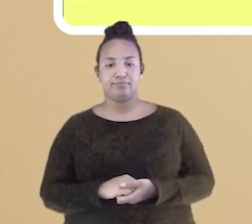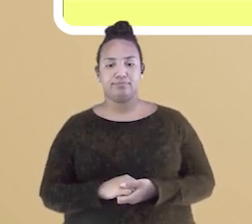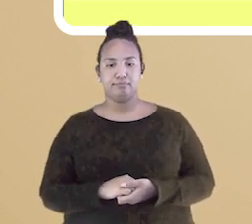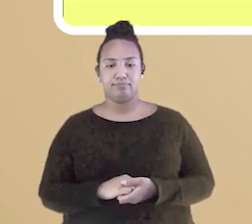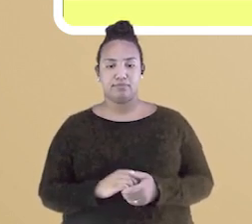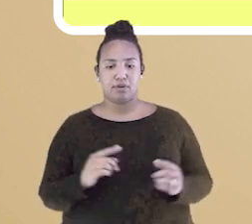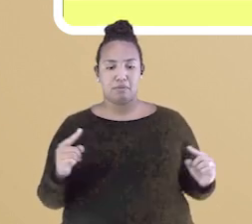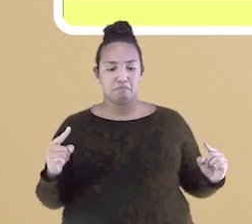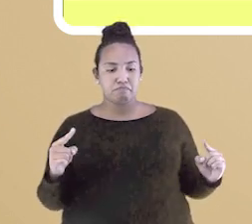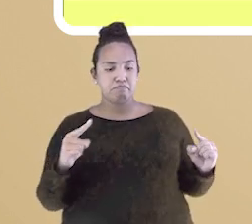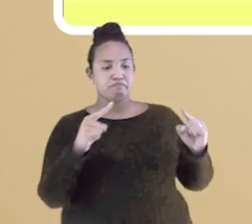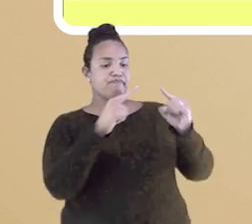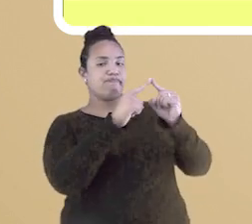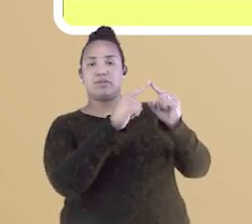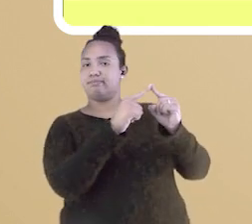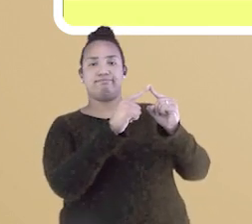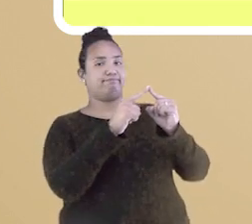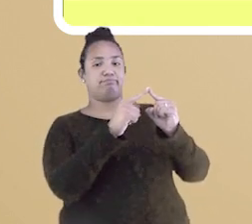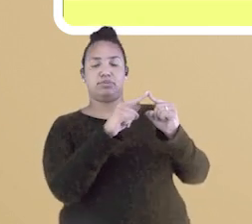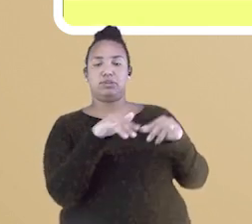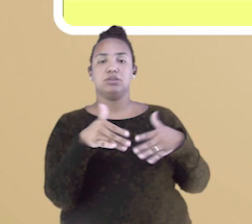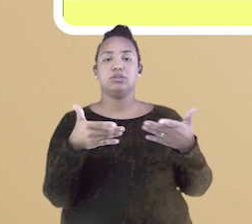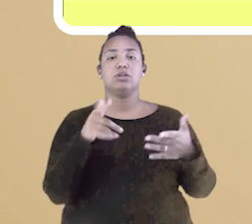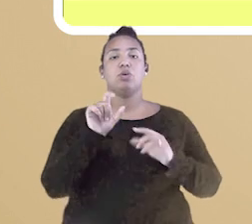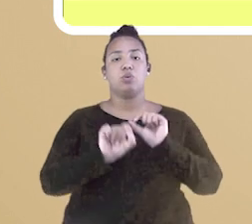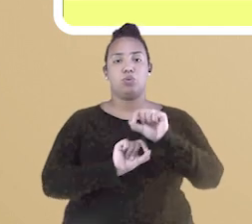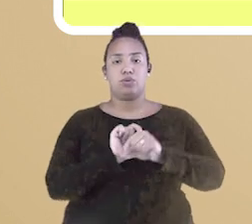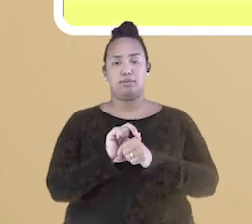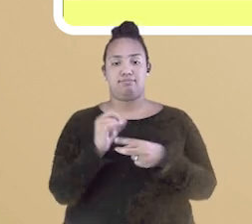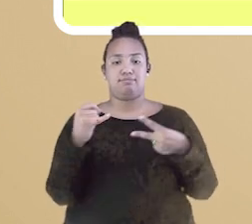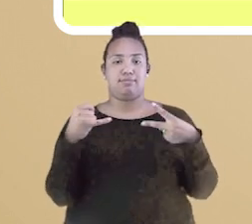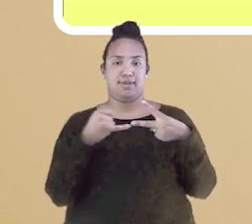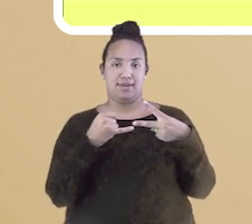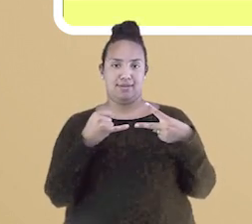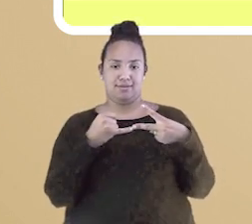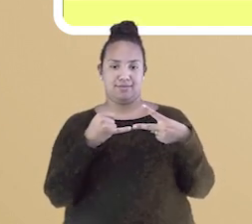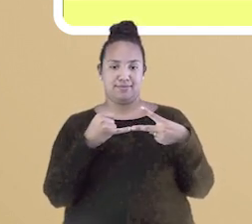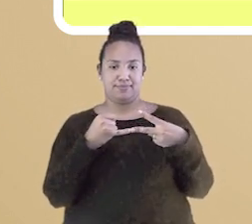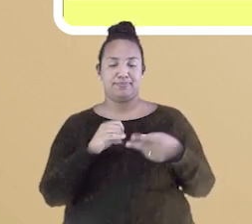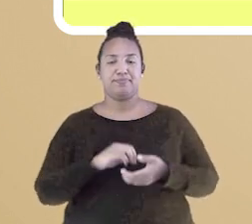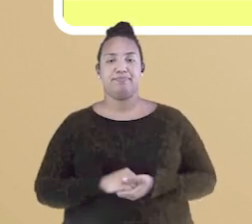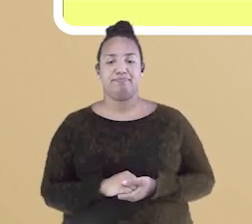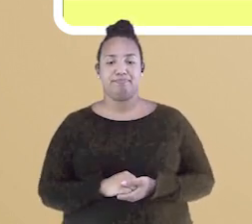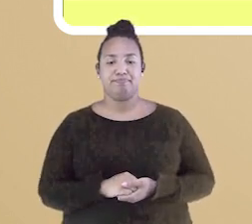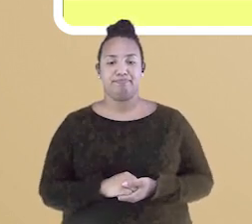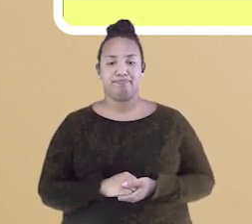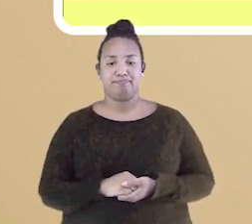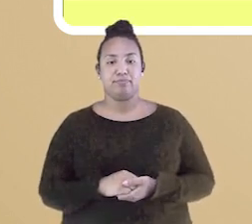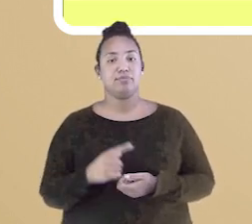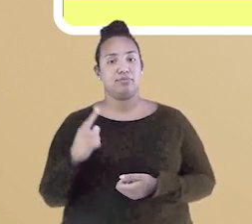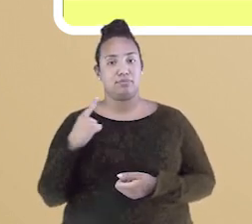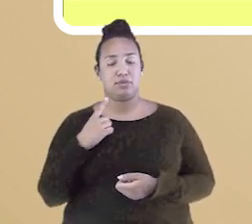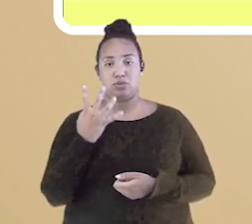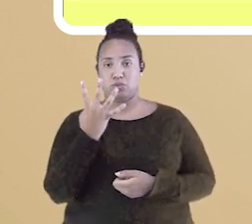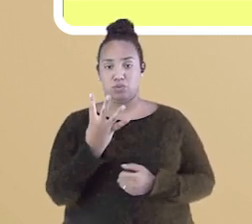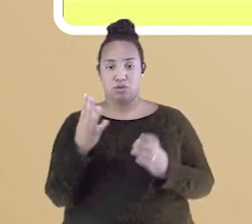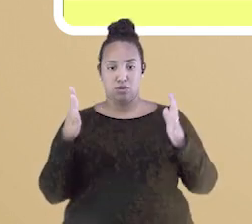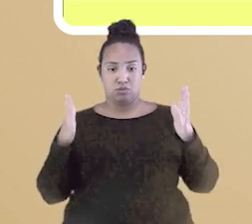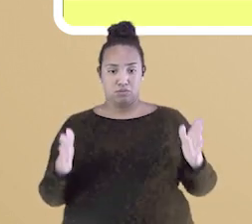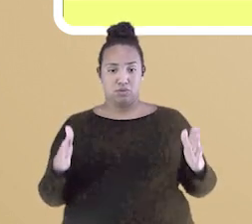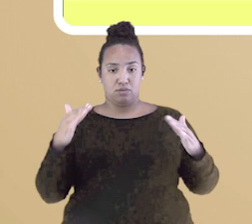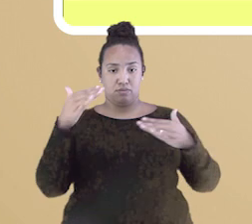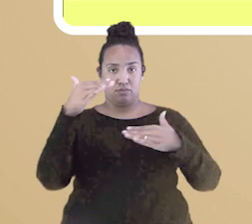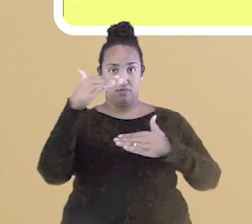encontrarão. Então, são lados paralelos. Eles possuem 4 lados. Os lados opostos de